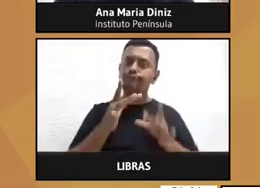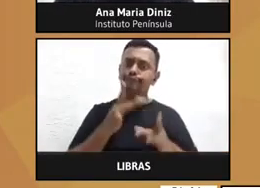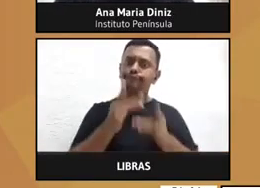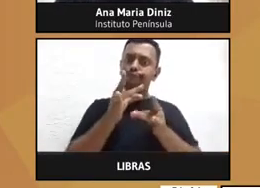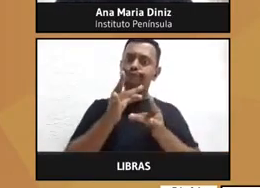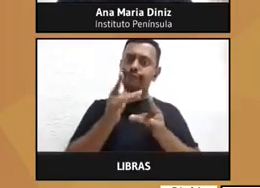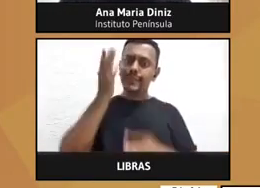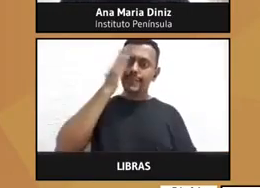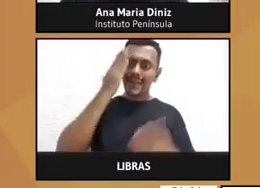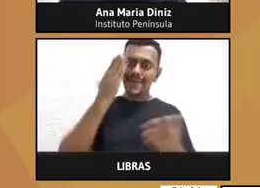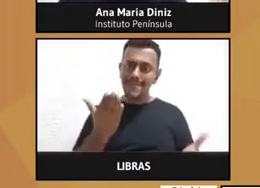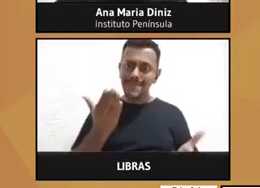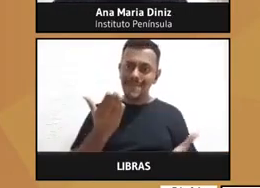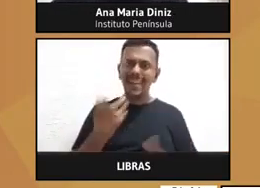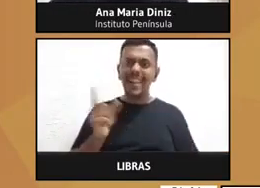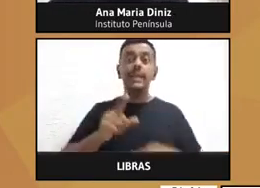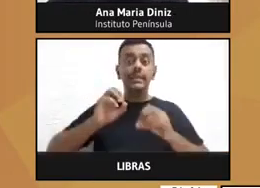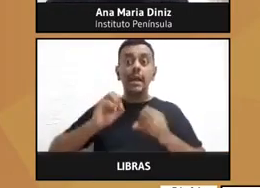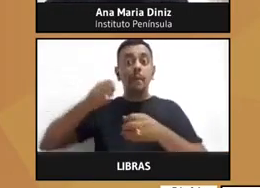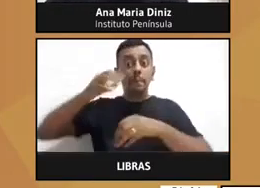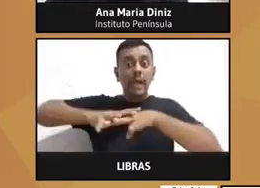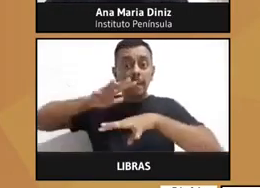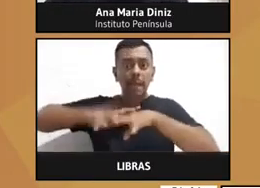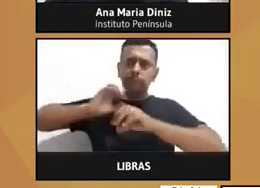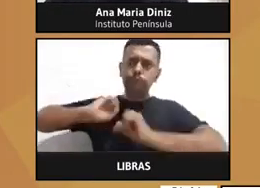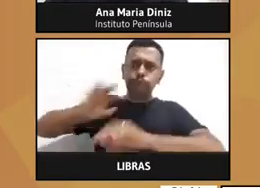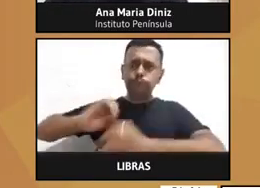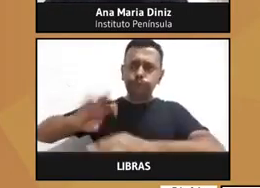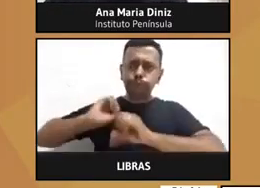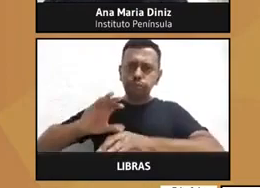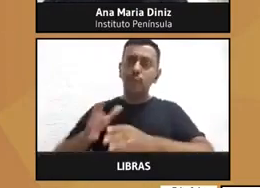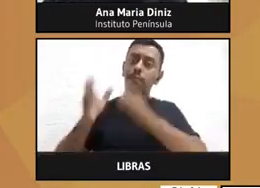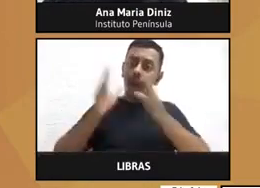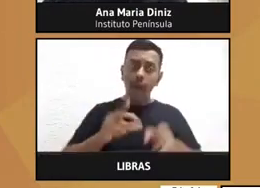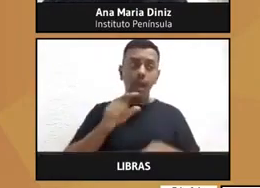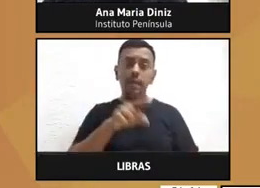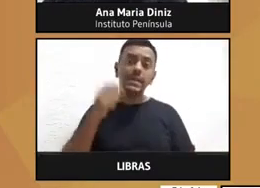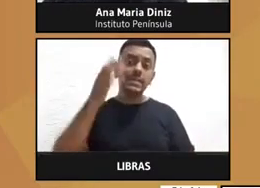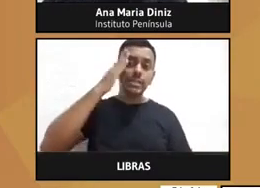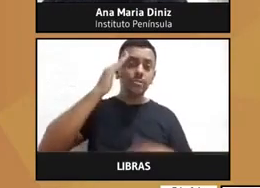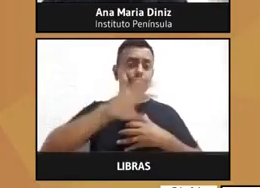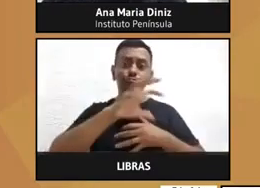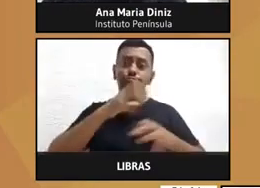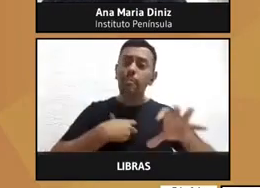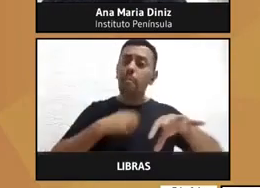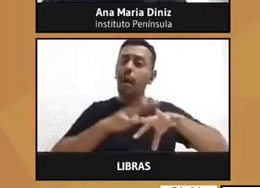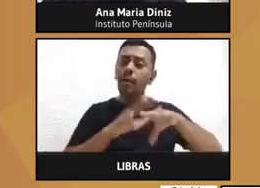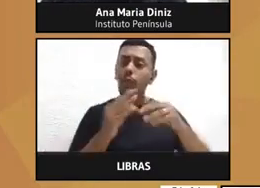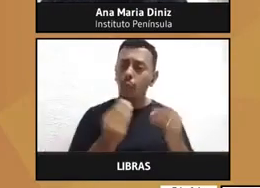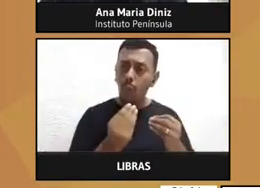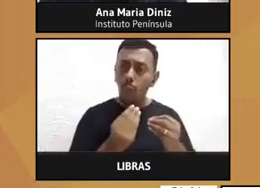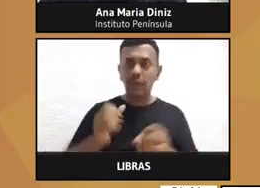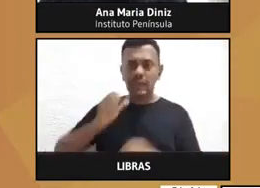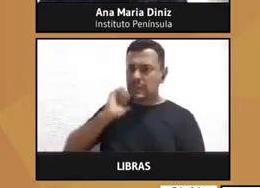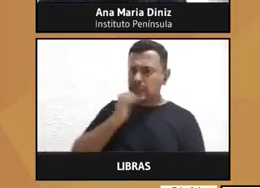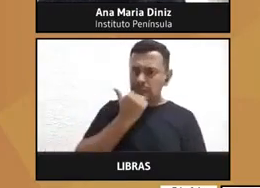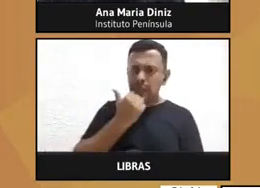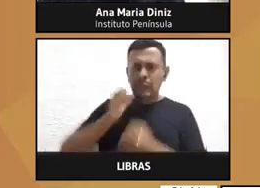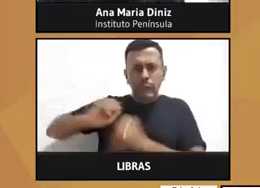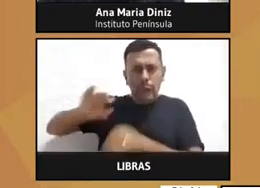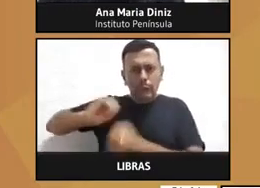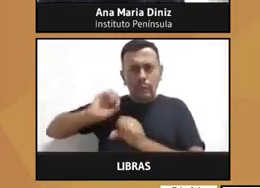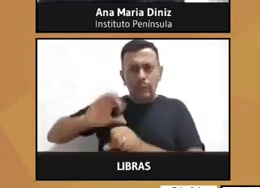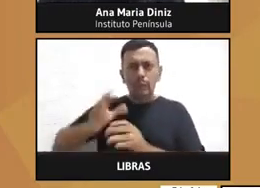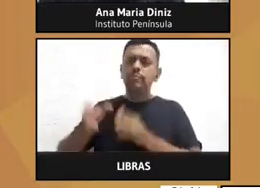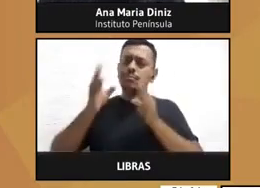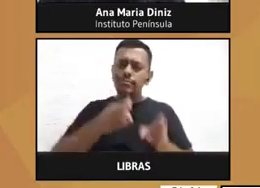pensar de forma matemática. Então, não ensine tanta ciência, mas ensine como pensar como cientista e quais são as questões